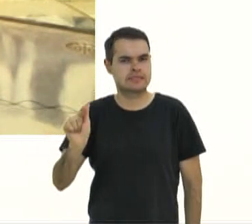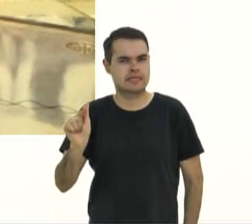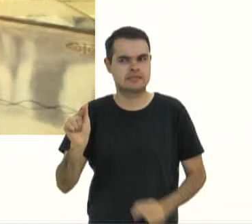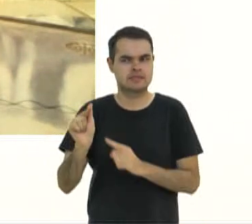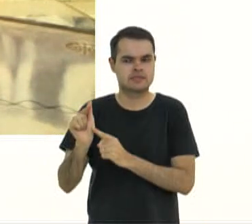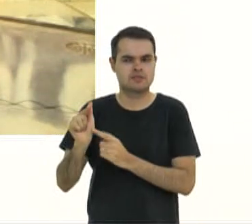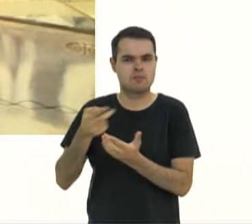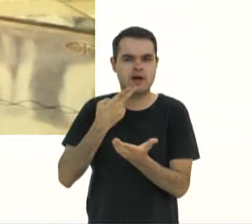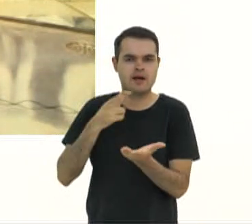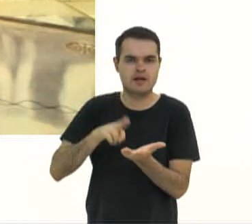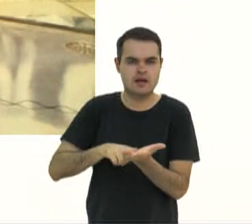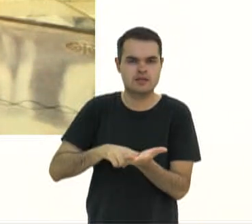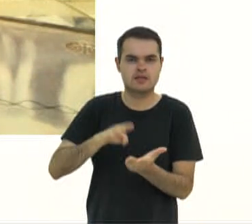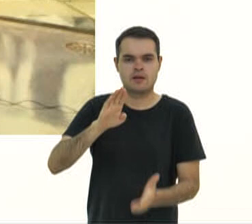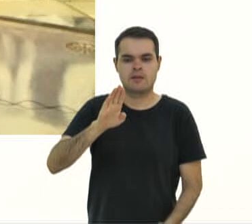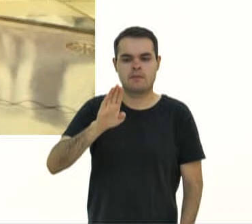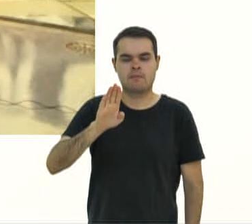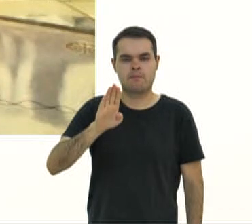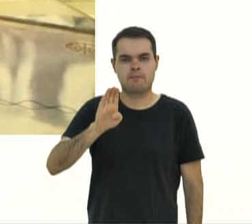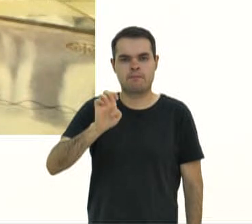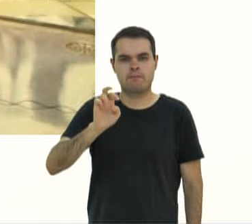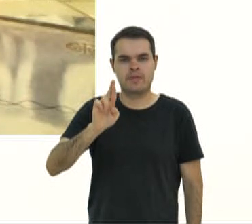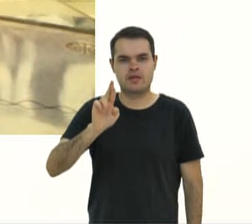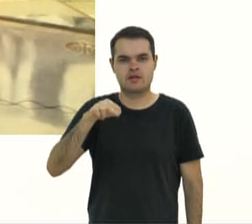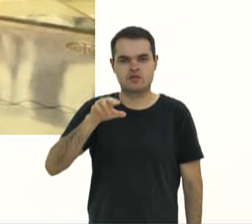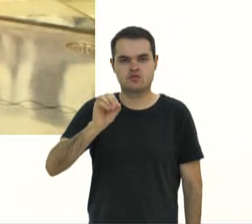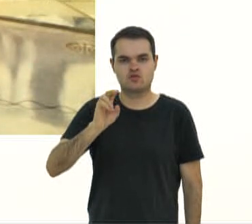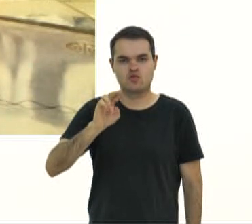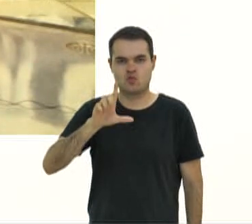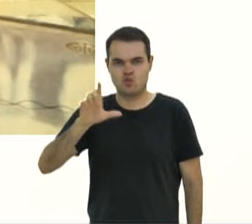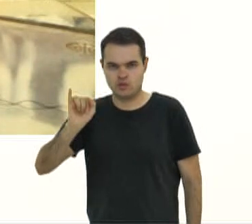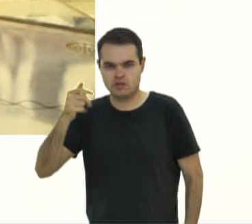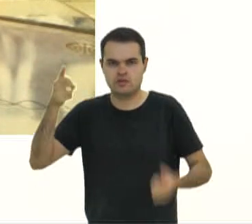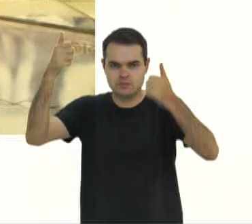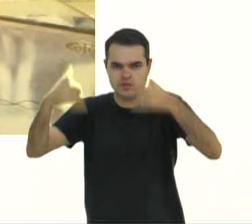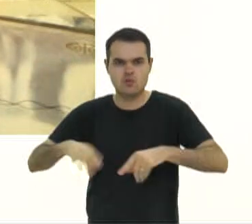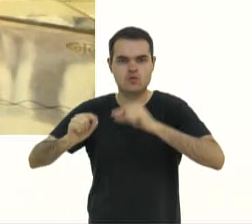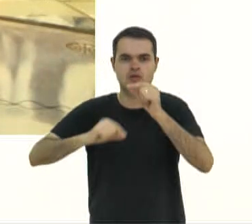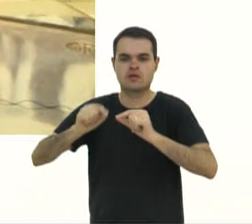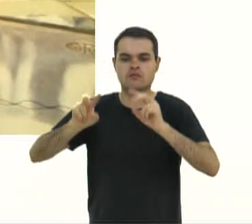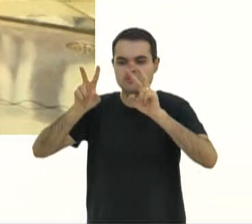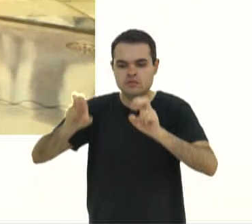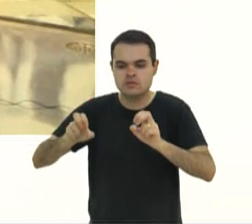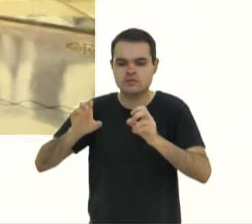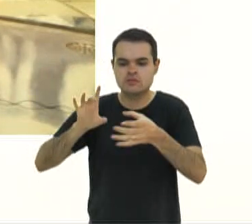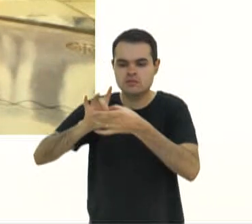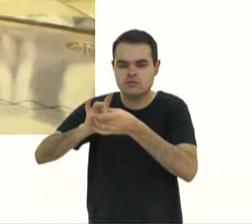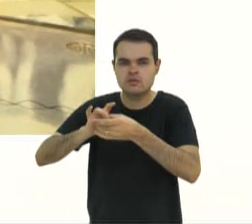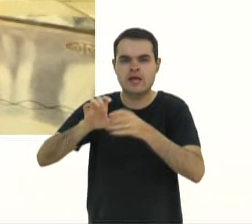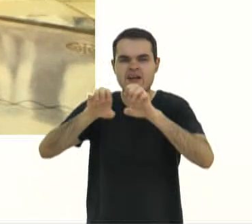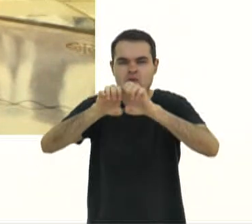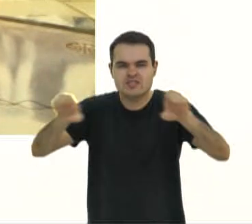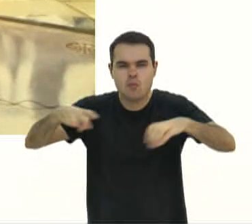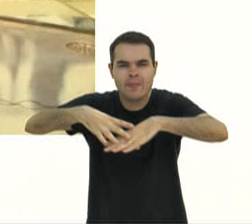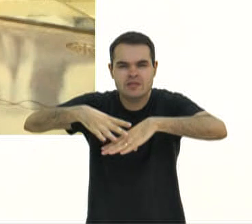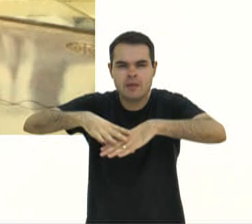1717, uma carta de Bernoulli, como o termo energia associado pela primeira vez a uma equação